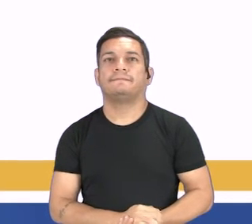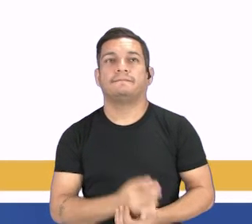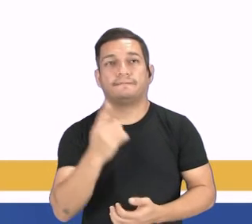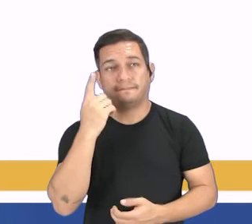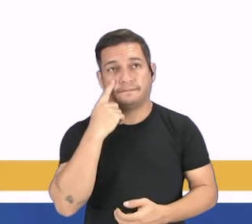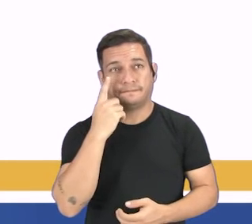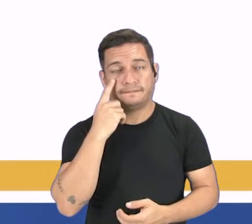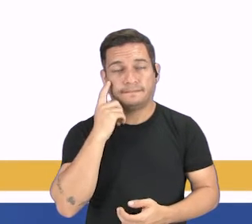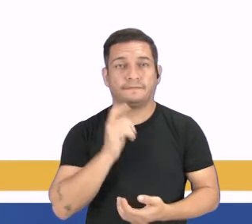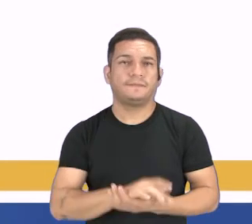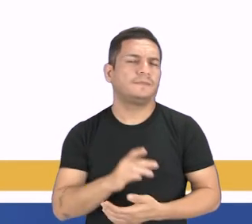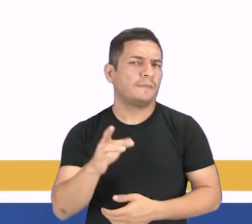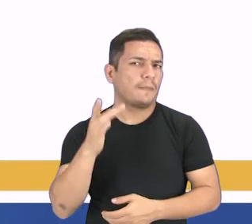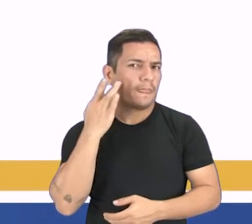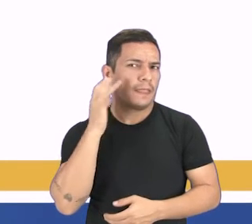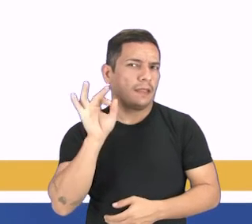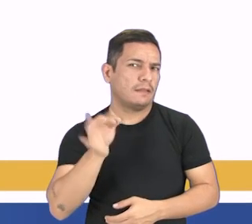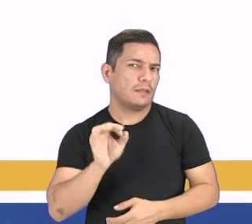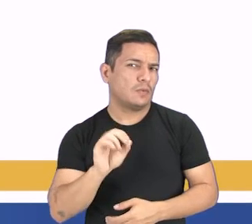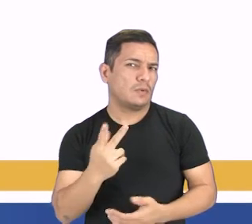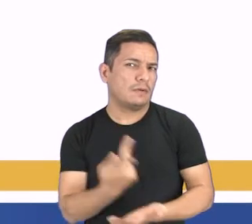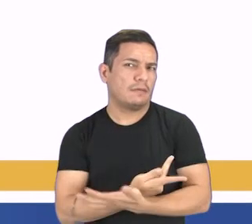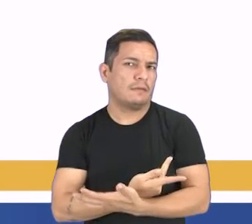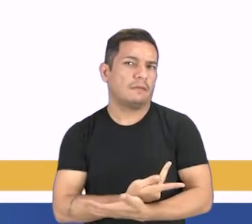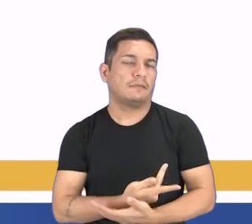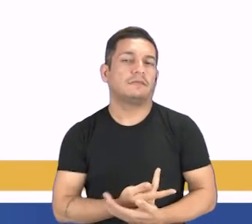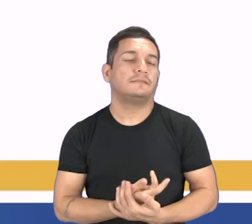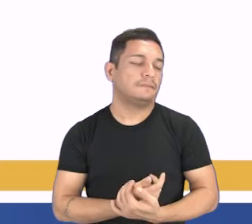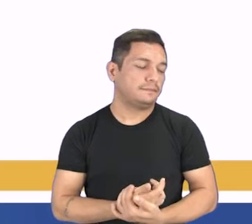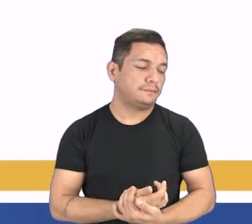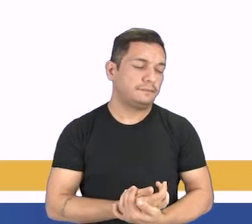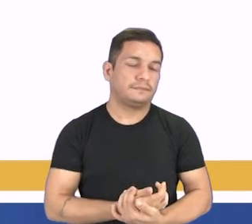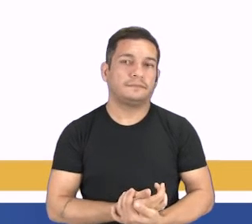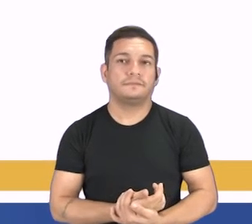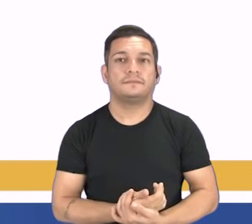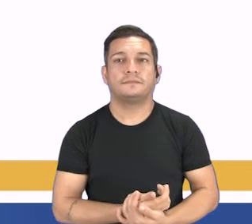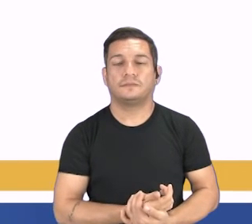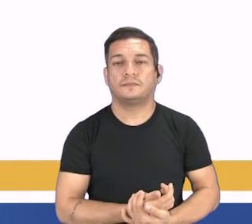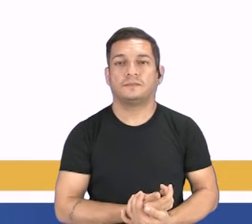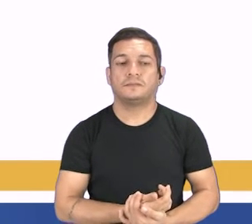Então, vamos lá? Será certa ou será errada essa afirmação?